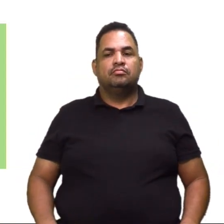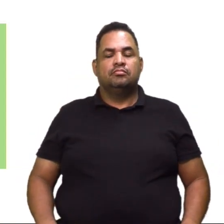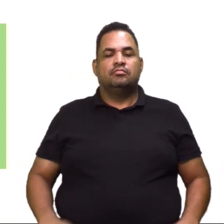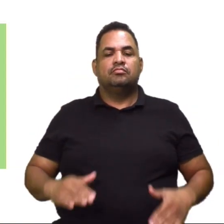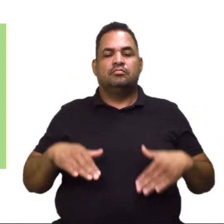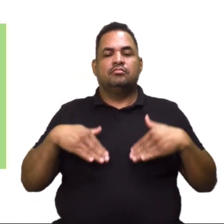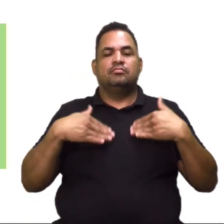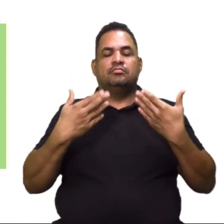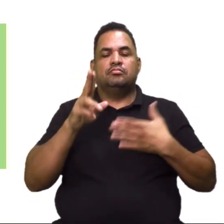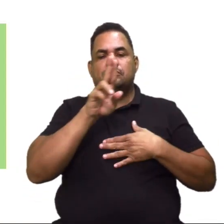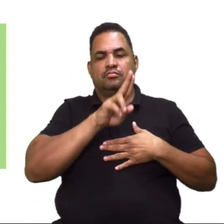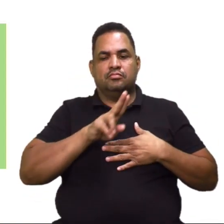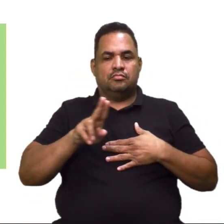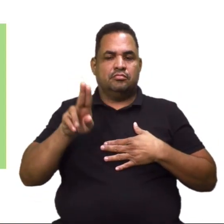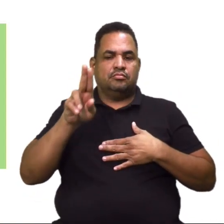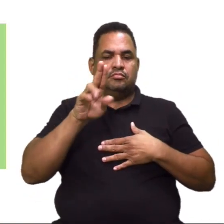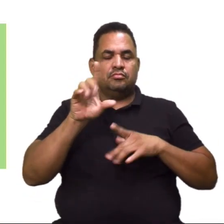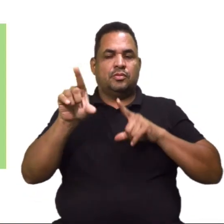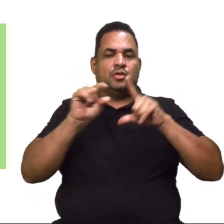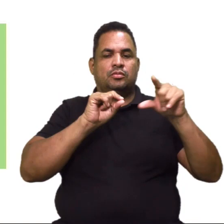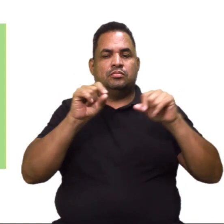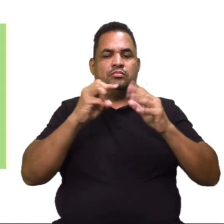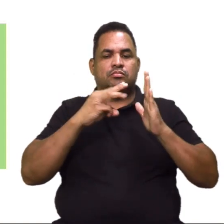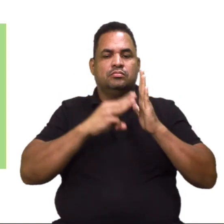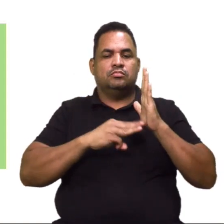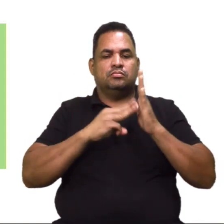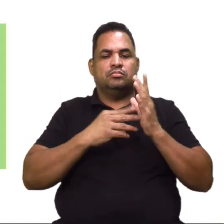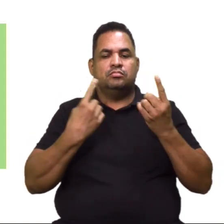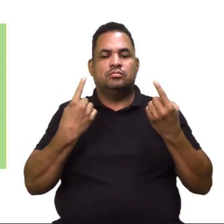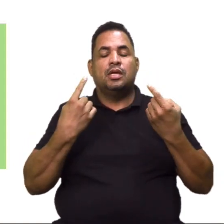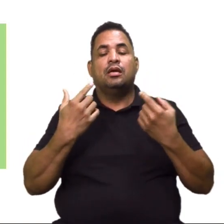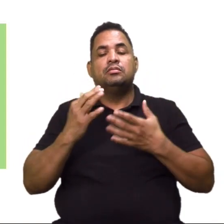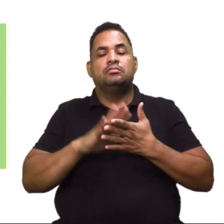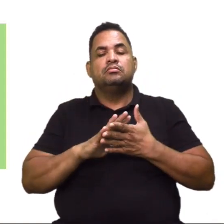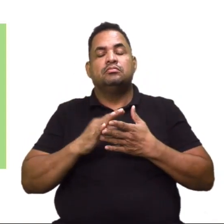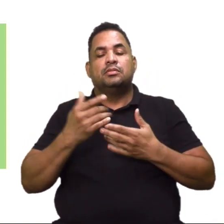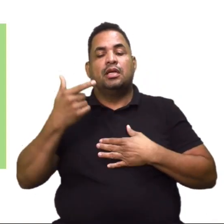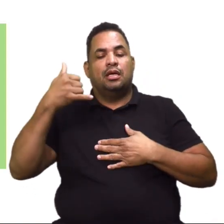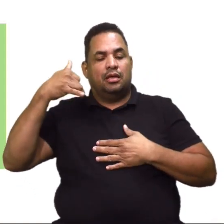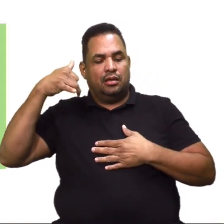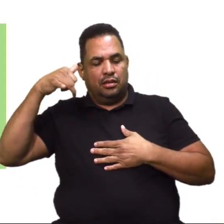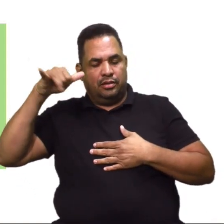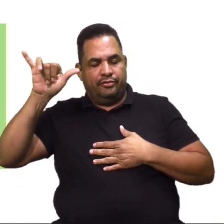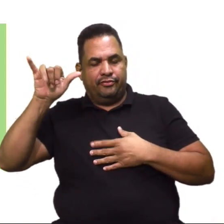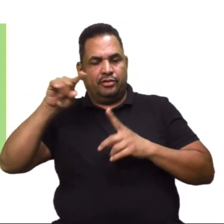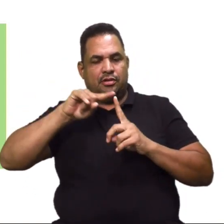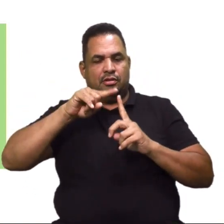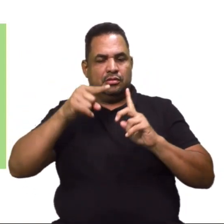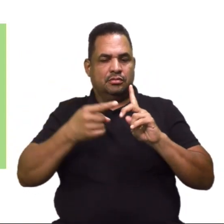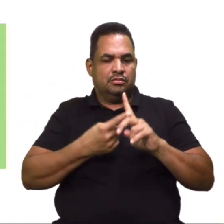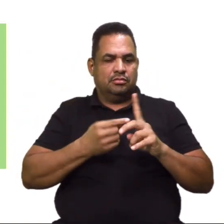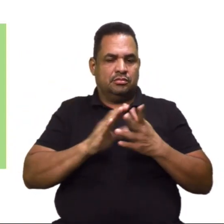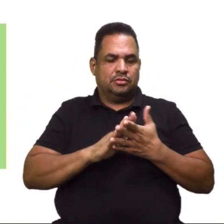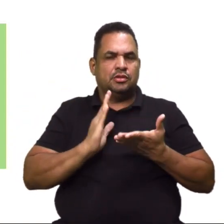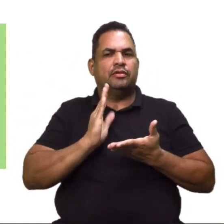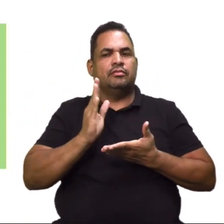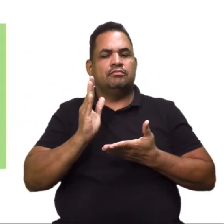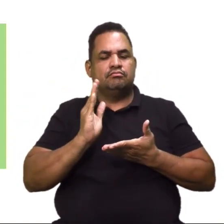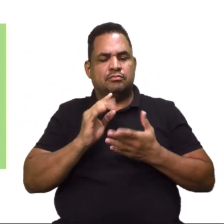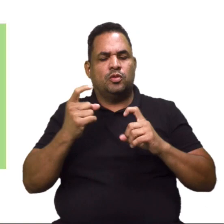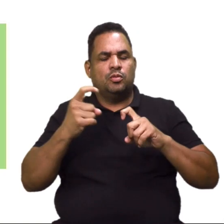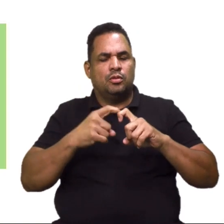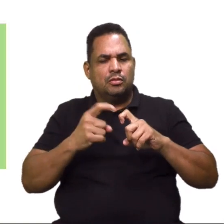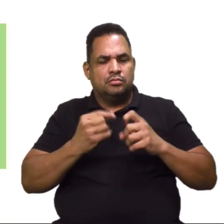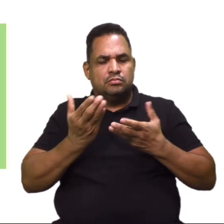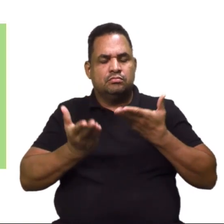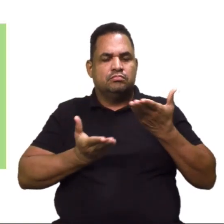gente escolhe um método contraceptivo, que já foi passado pelo médico e tudo, aí você diz, não, esse aqui